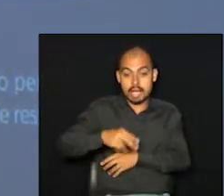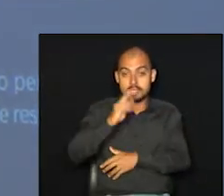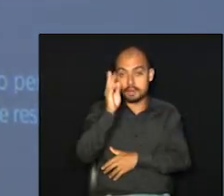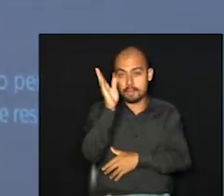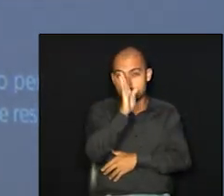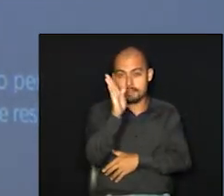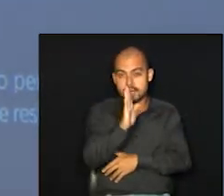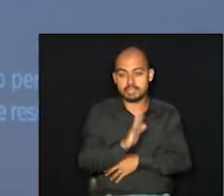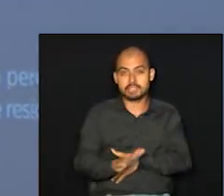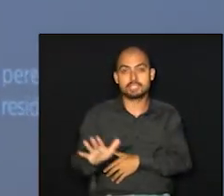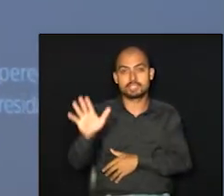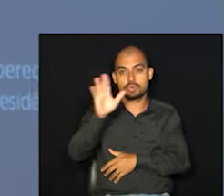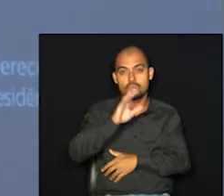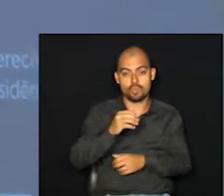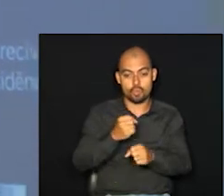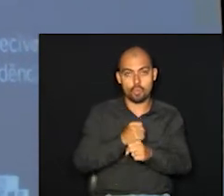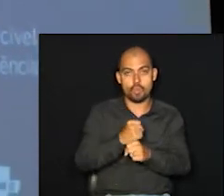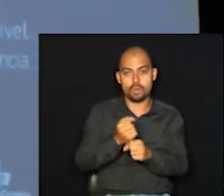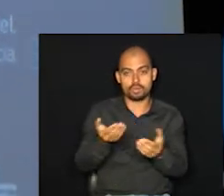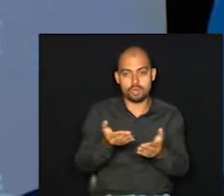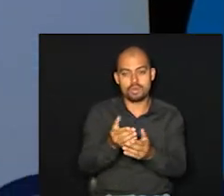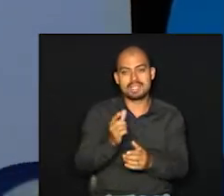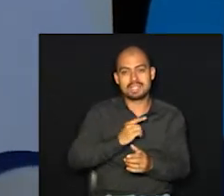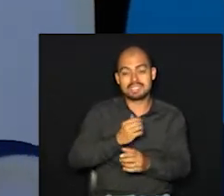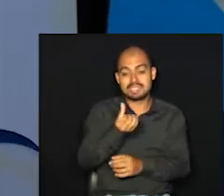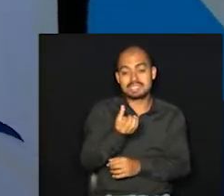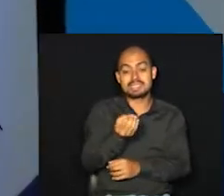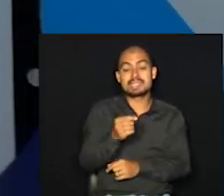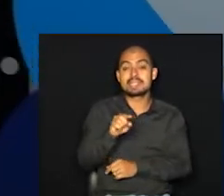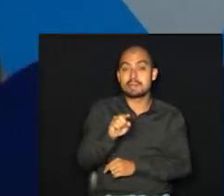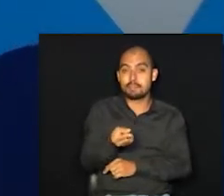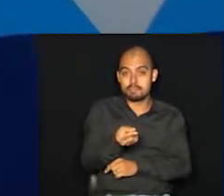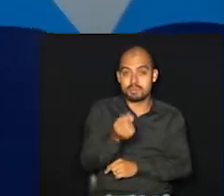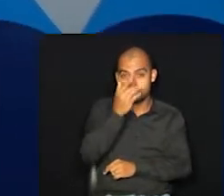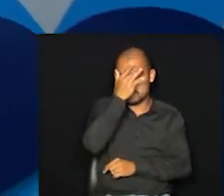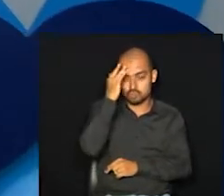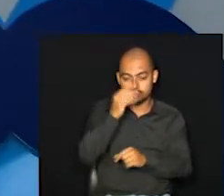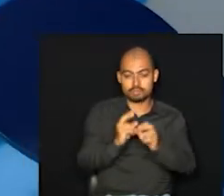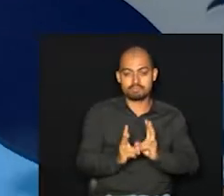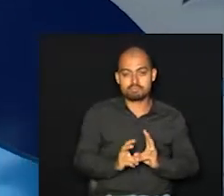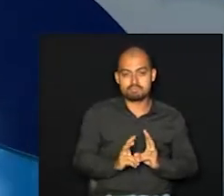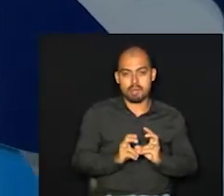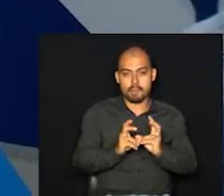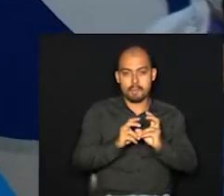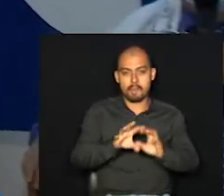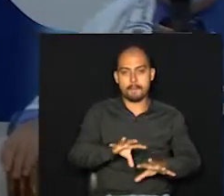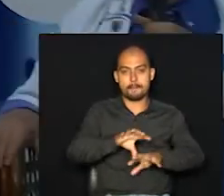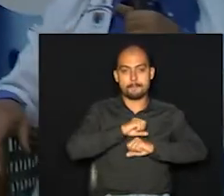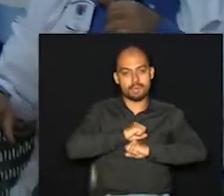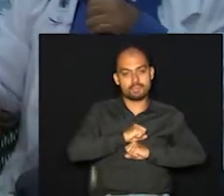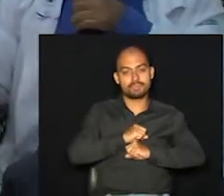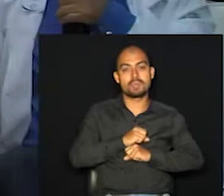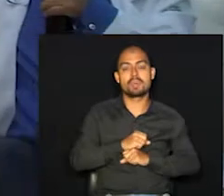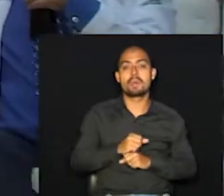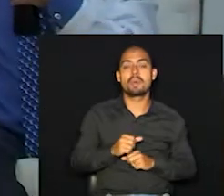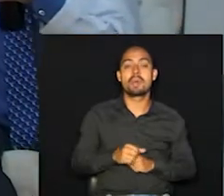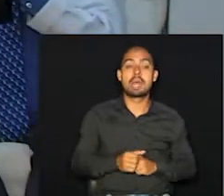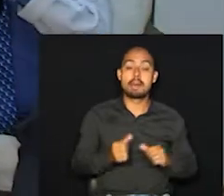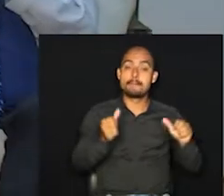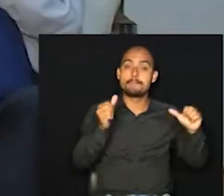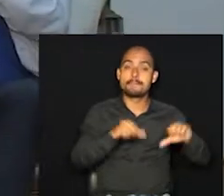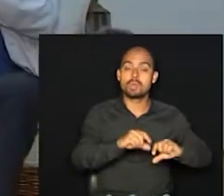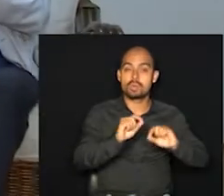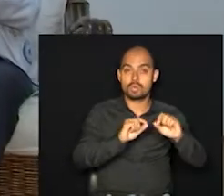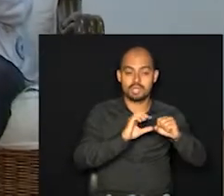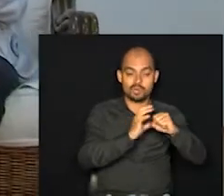nós devemos ter mais de 60 mil novos casos. E o que é pior esse ano, com a pandemia,